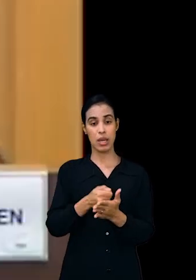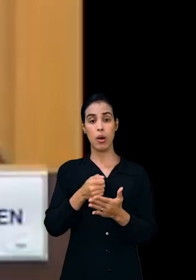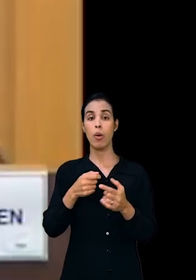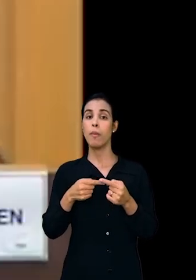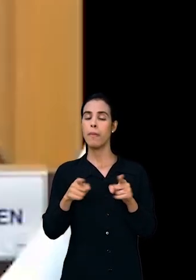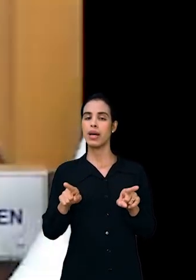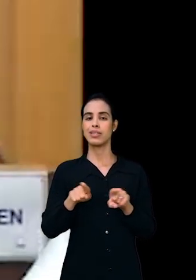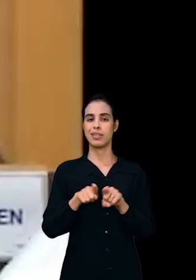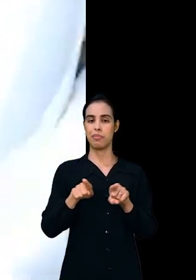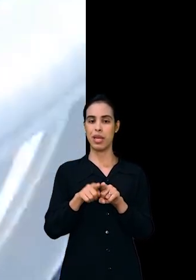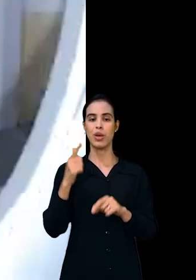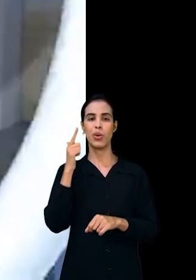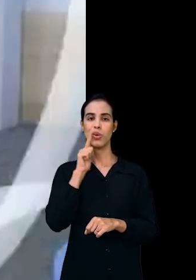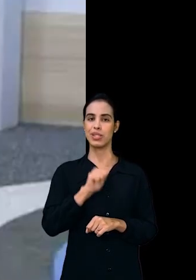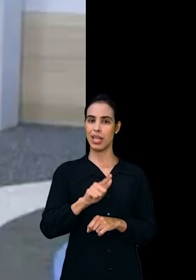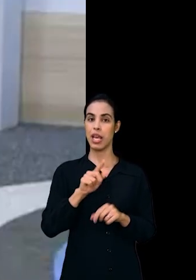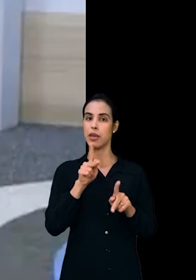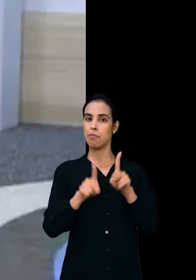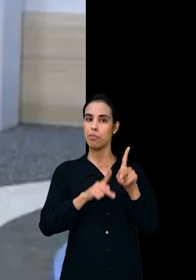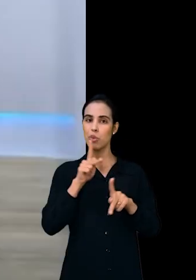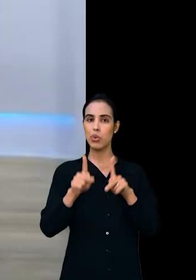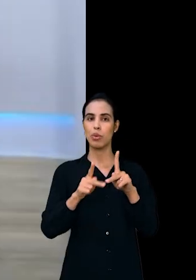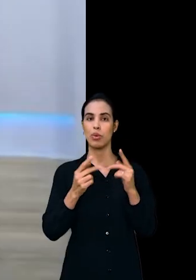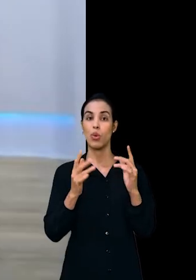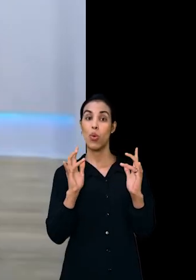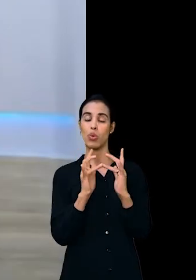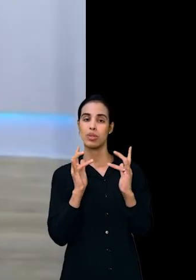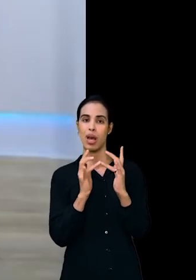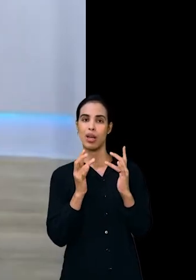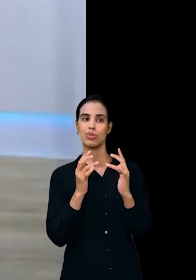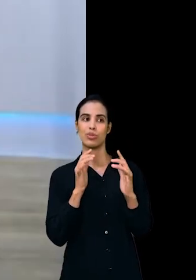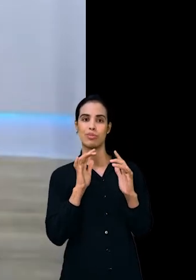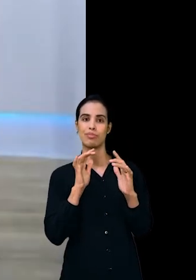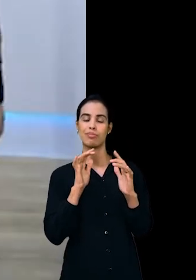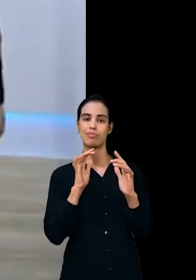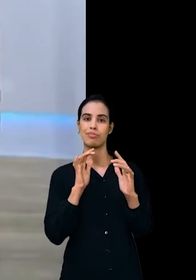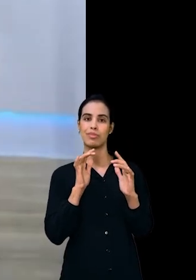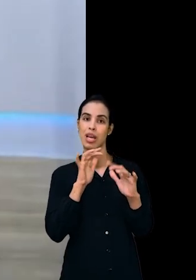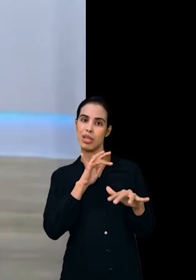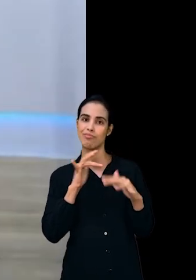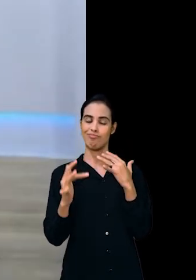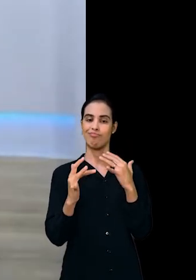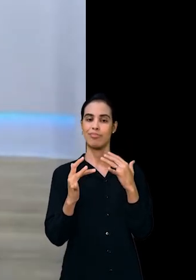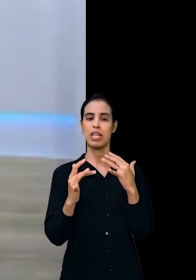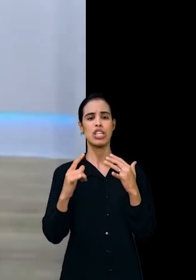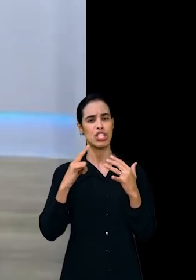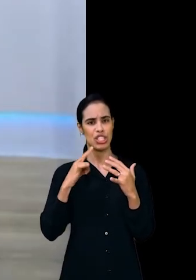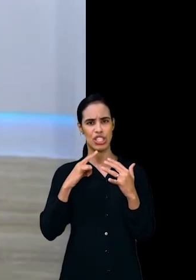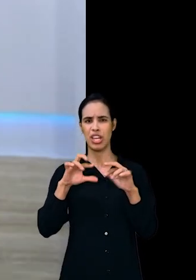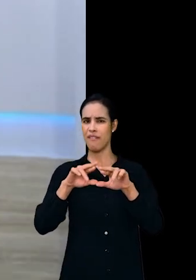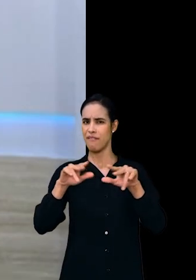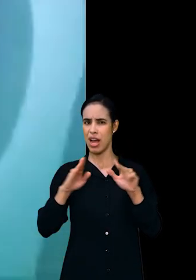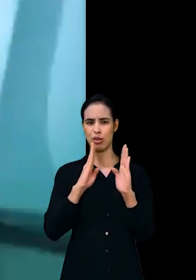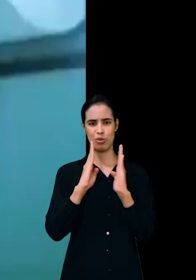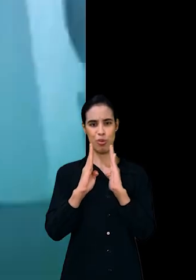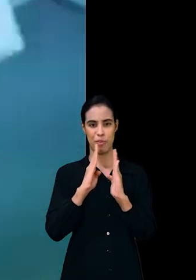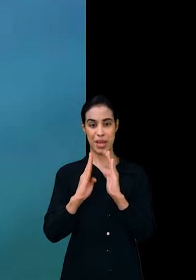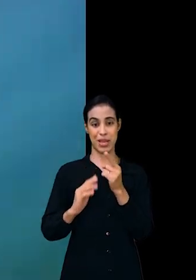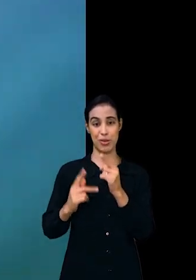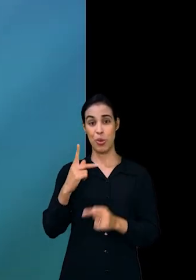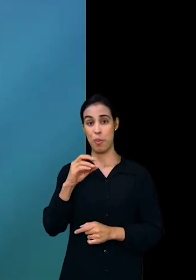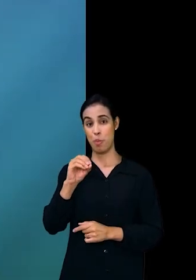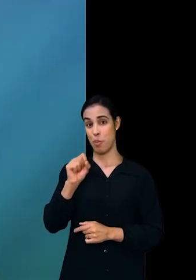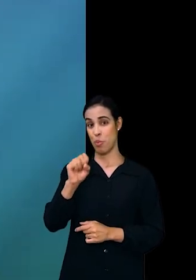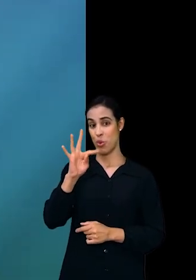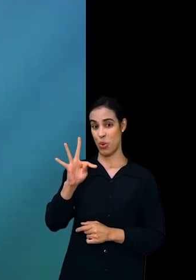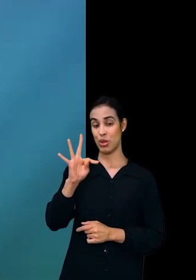decisões, mas que também tivesse interação com o público por meio dessas redes sociais. O programa inicialmente tinha vários quadros, um